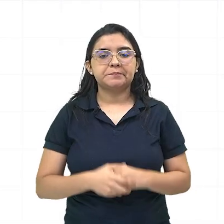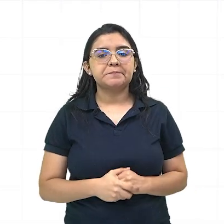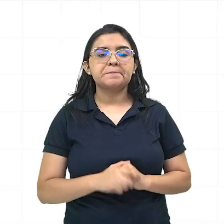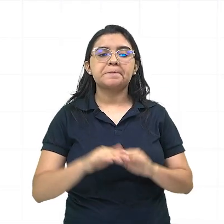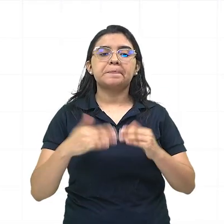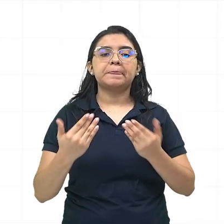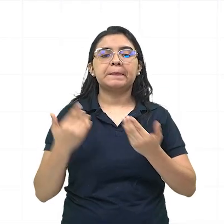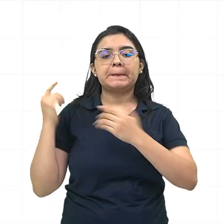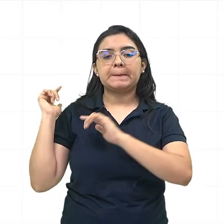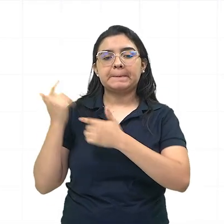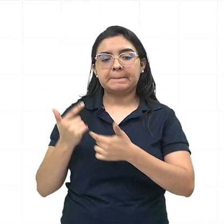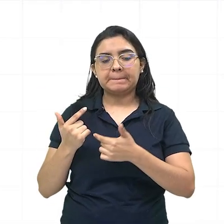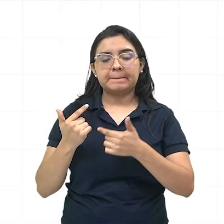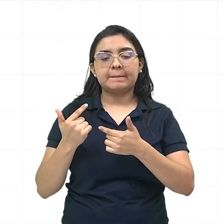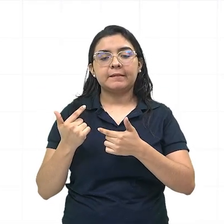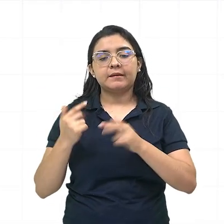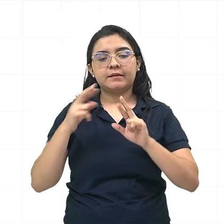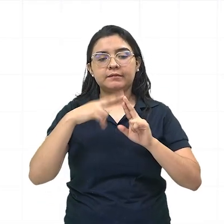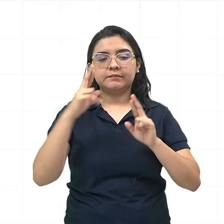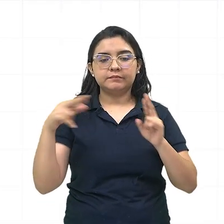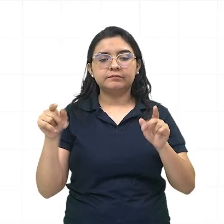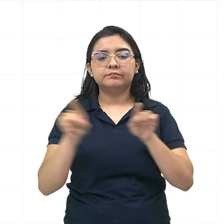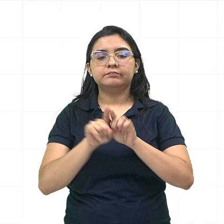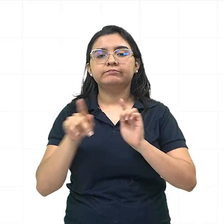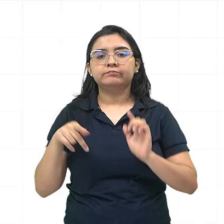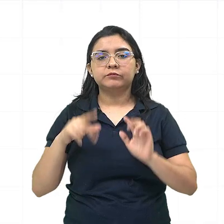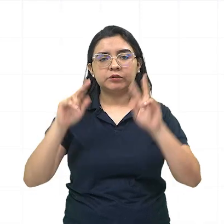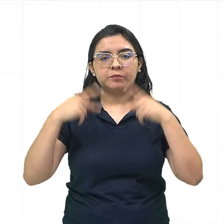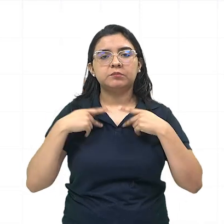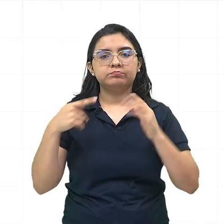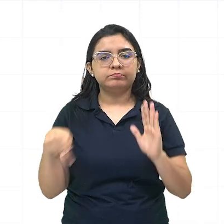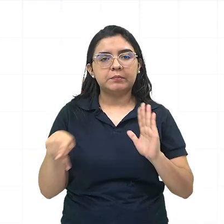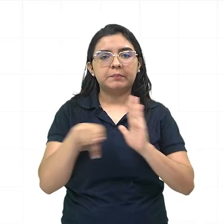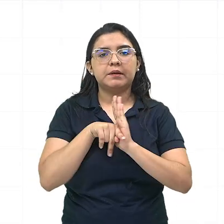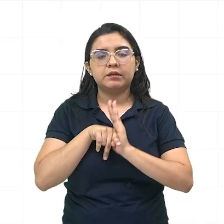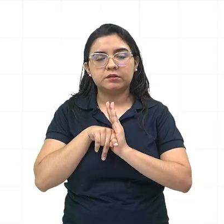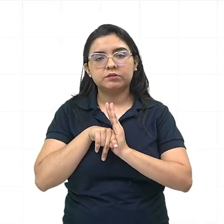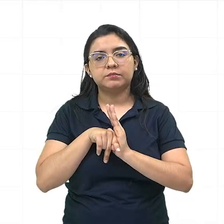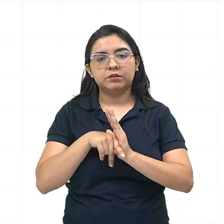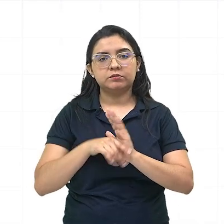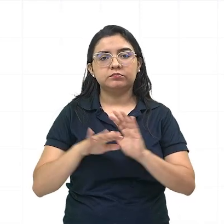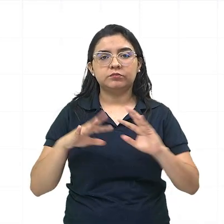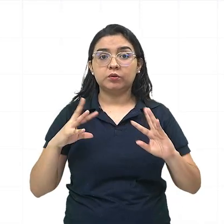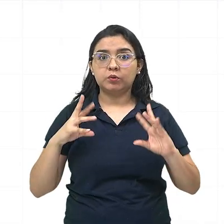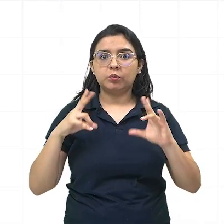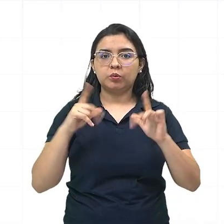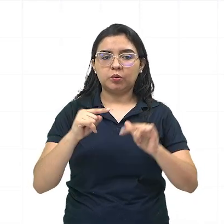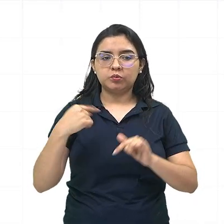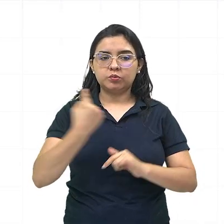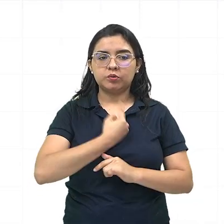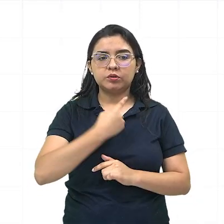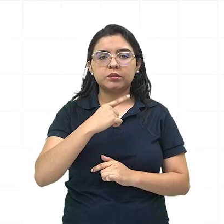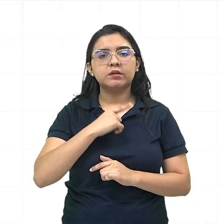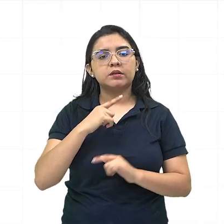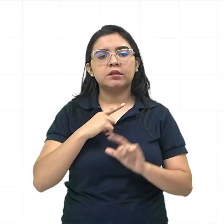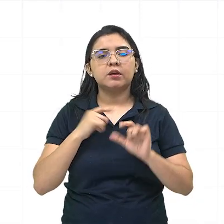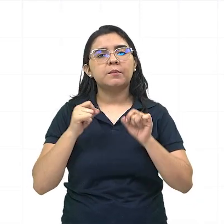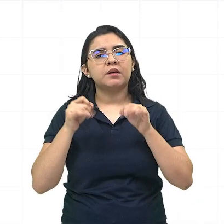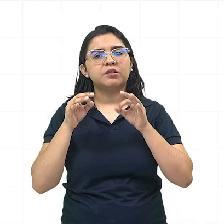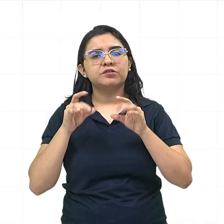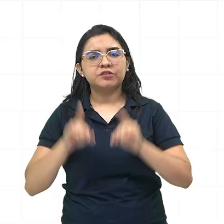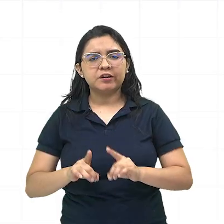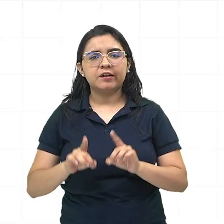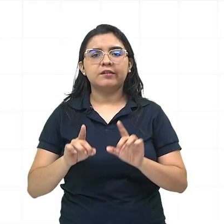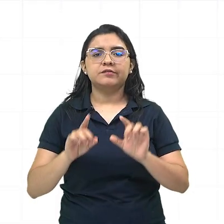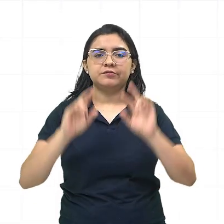tradições religiosas são também uma dimensão de pertencimento humano. Então, todos nós carregamos uma dignidade humana, e